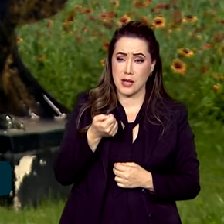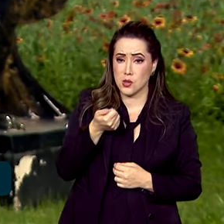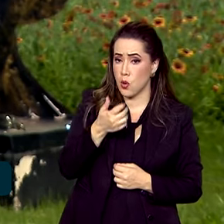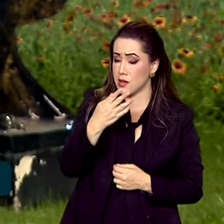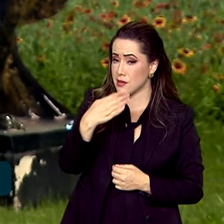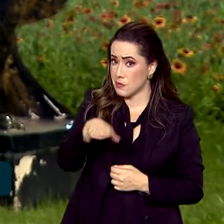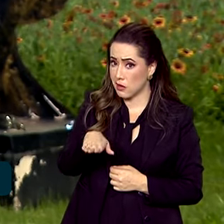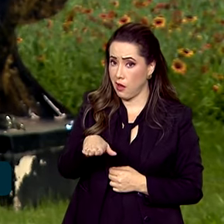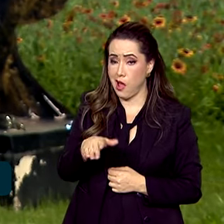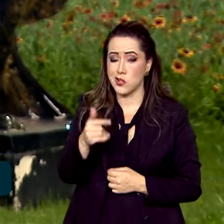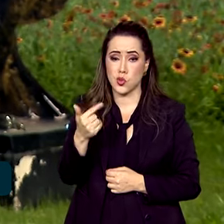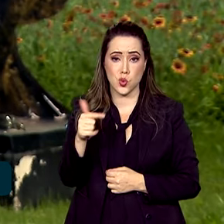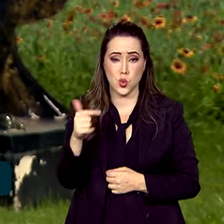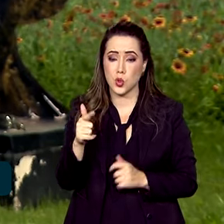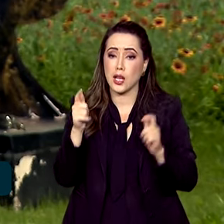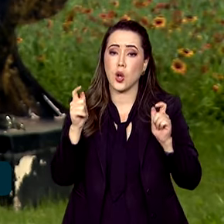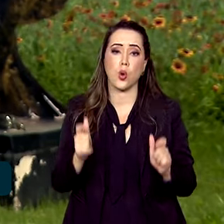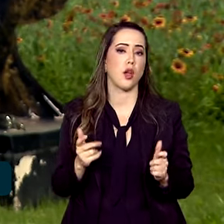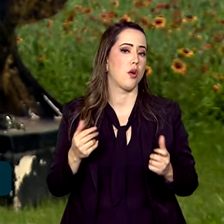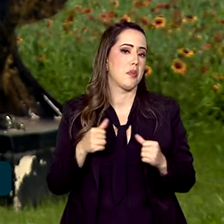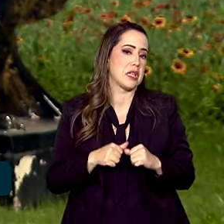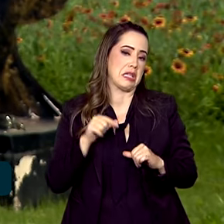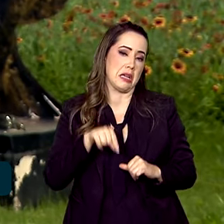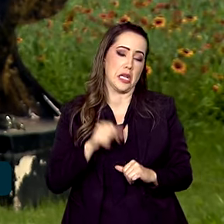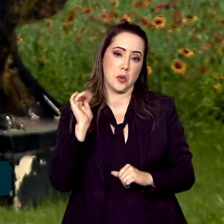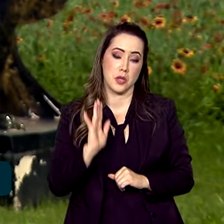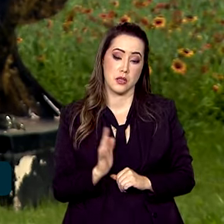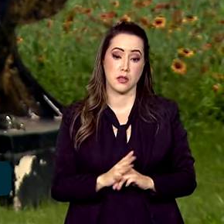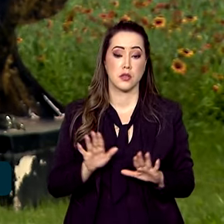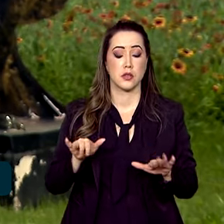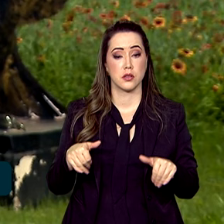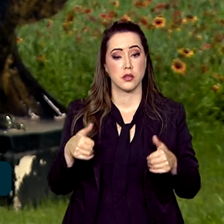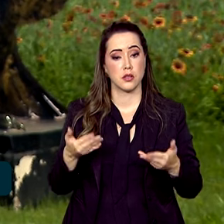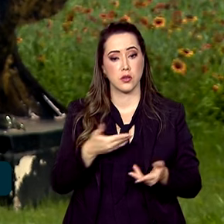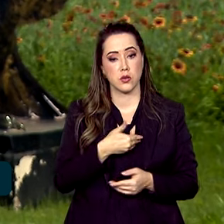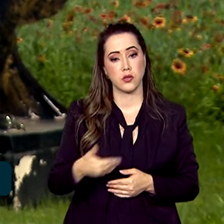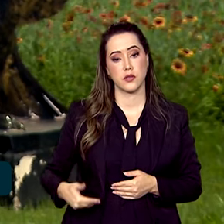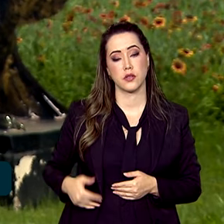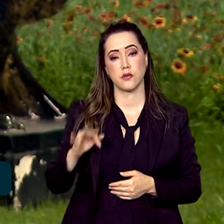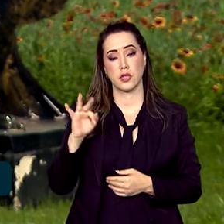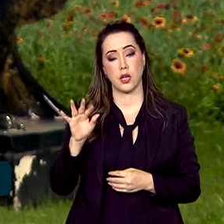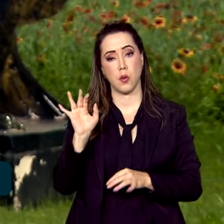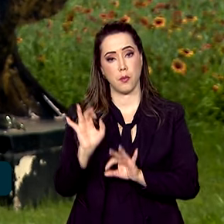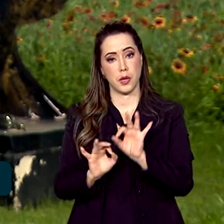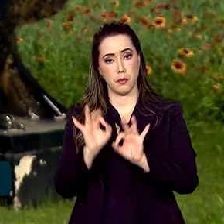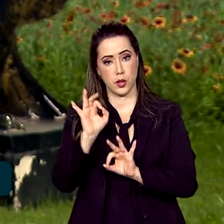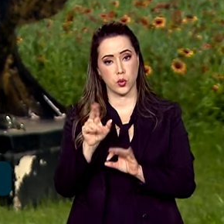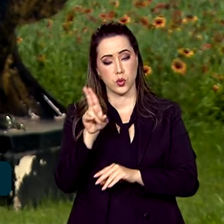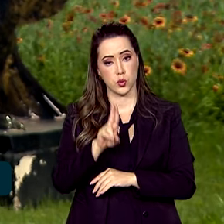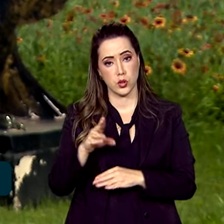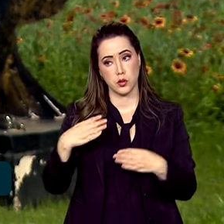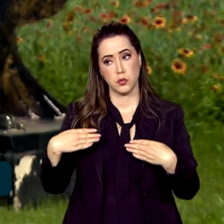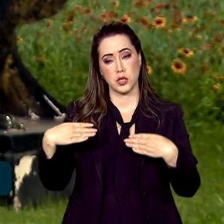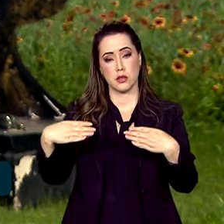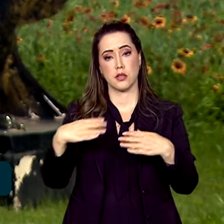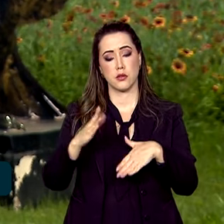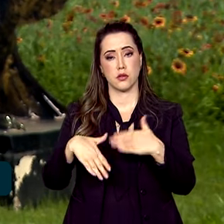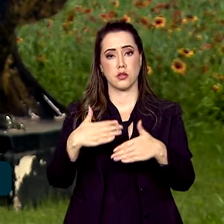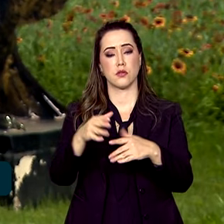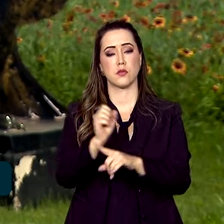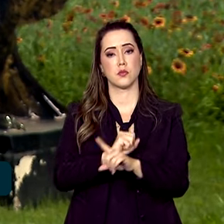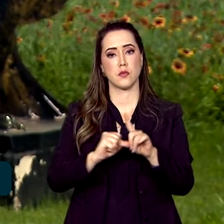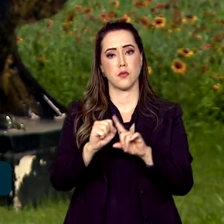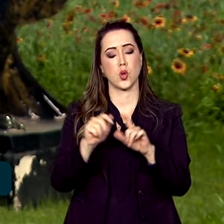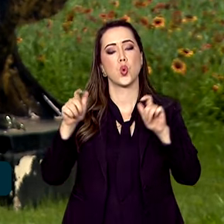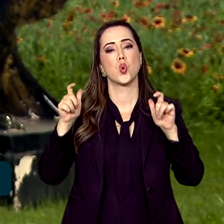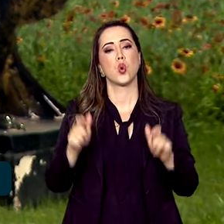metade não tem para onde ir e aonde ficar. Por isso, o governo federal preparou, através do Ministério do Desenvolvimento Social,